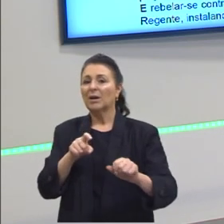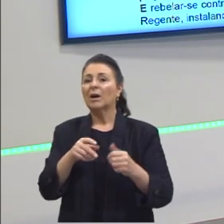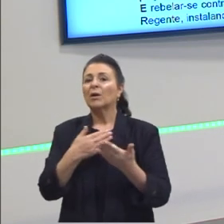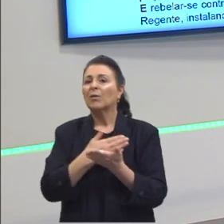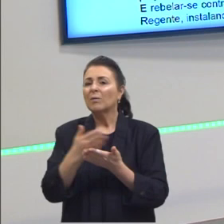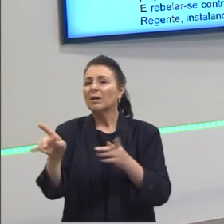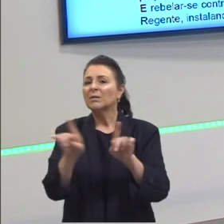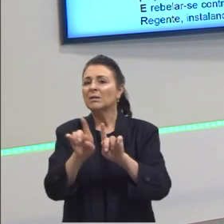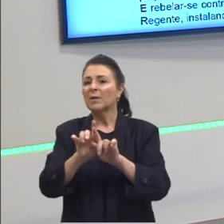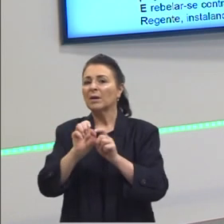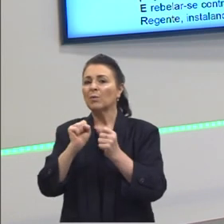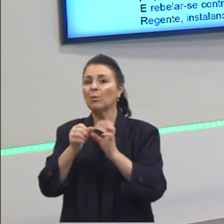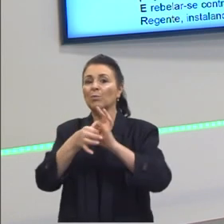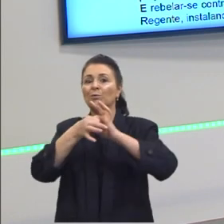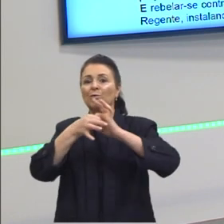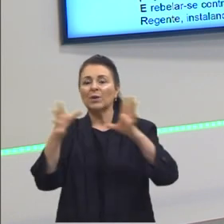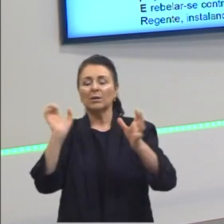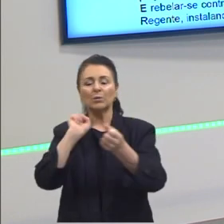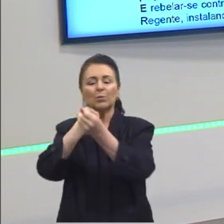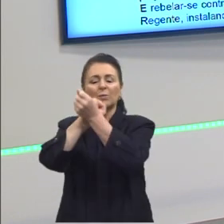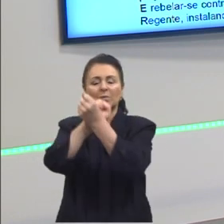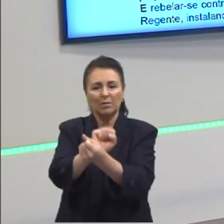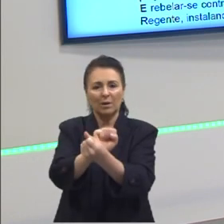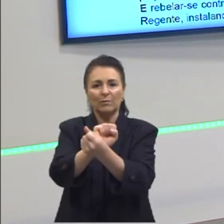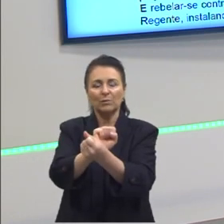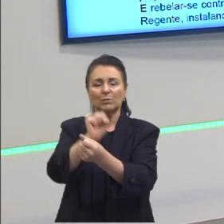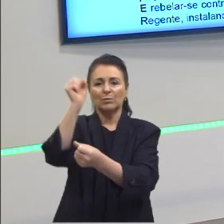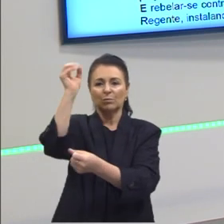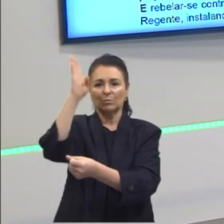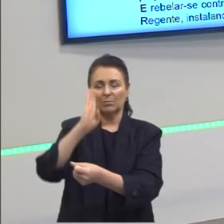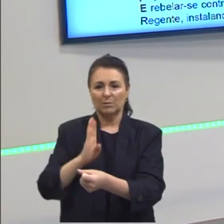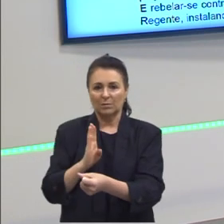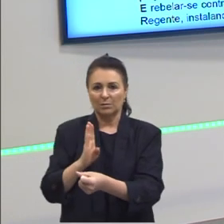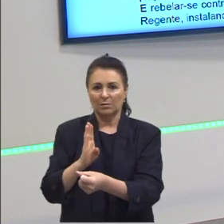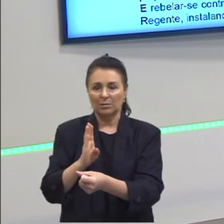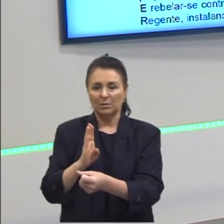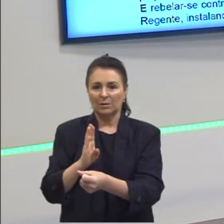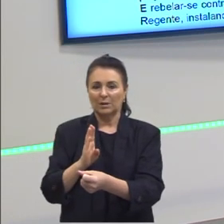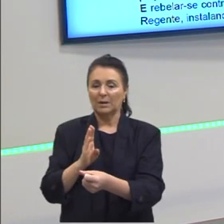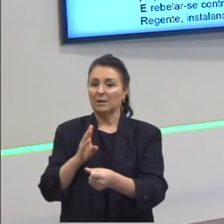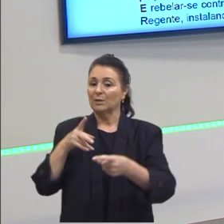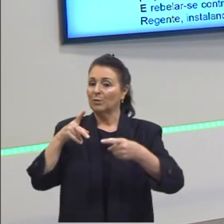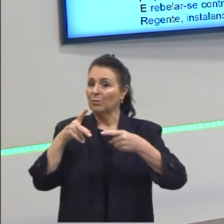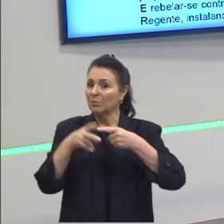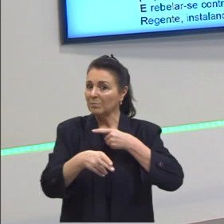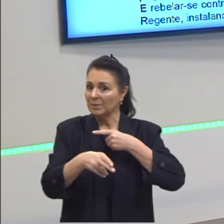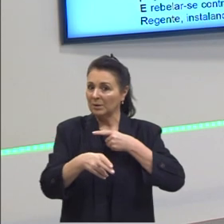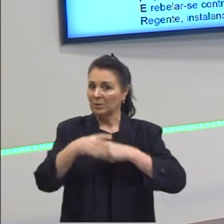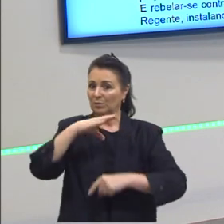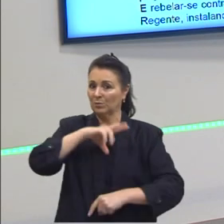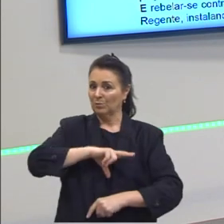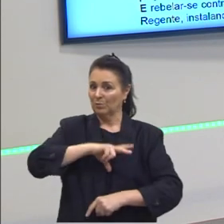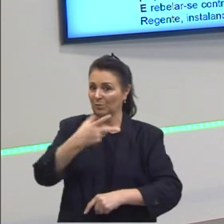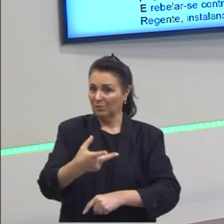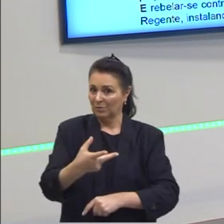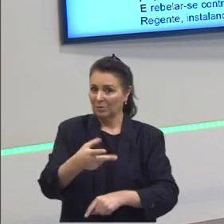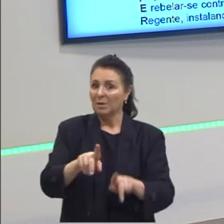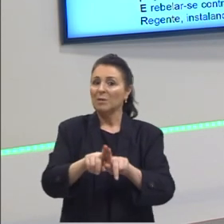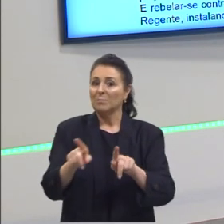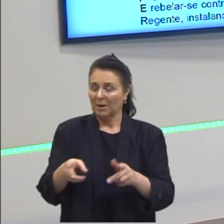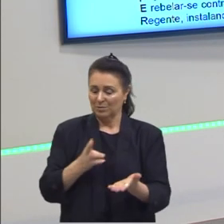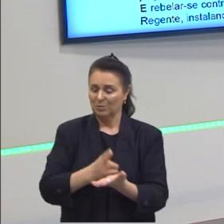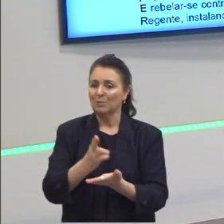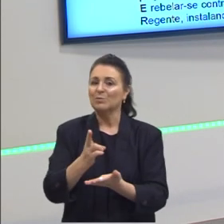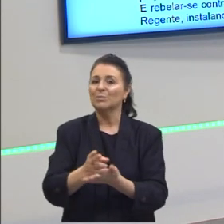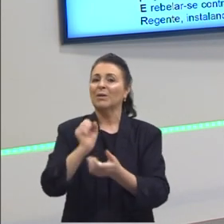da escravatura eles queriam vão ter com Portugal mas manter a escravidão tão a